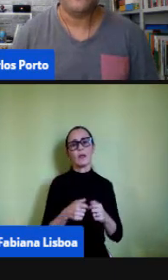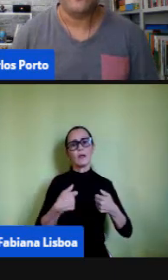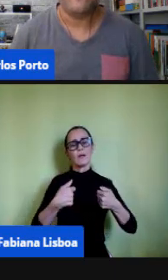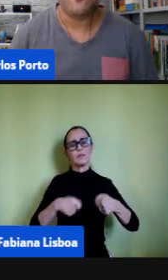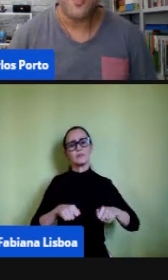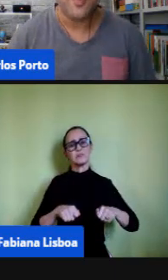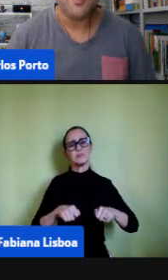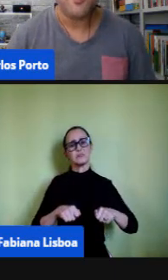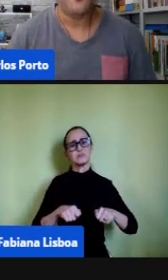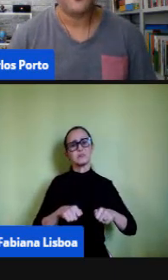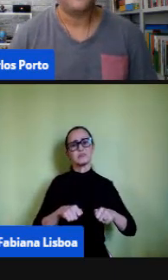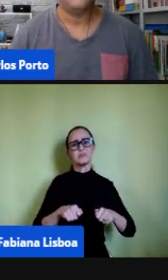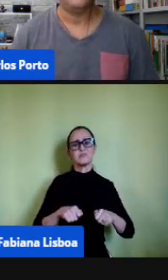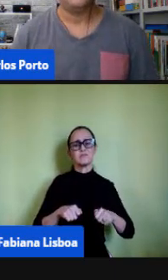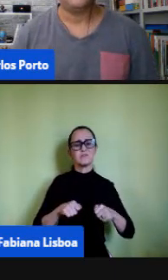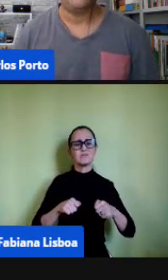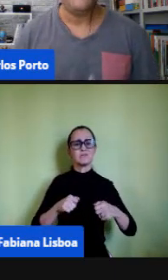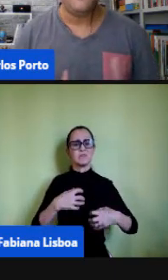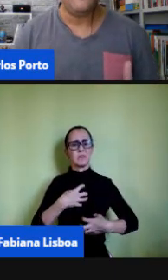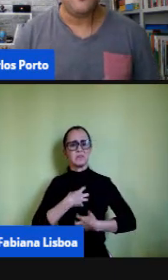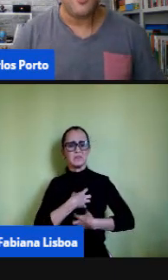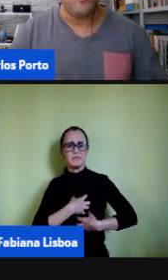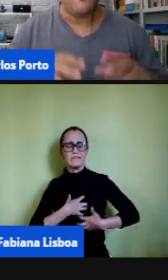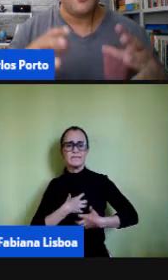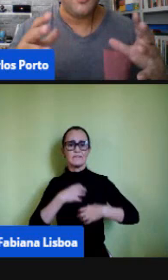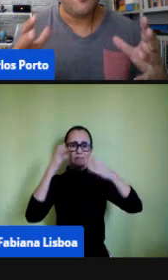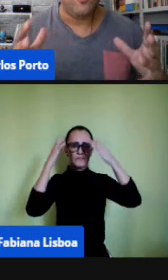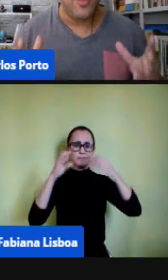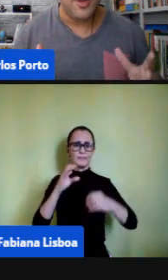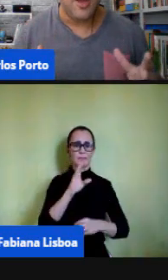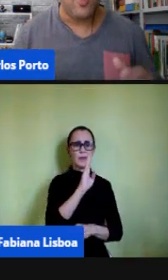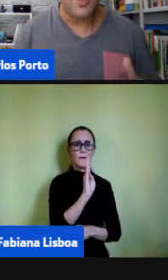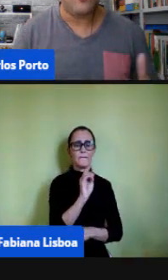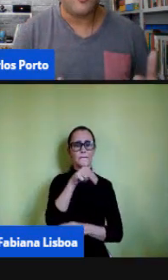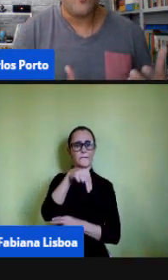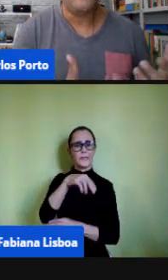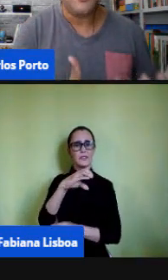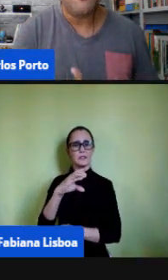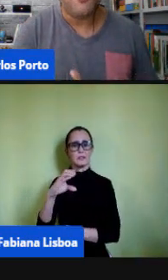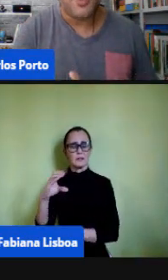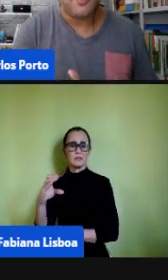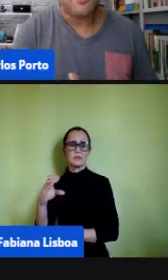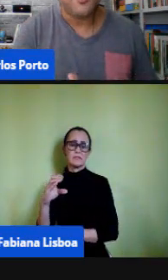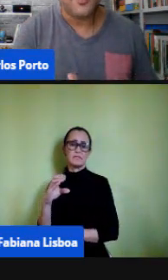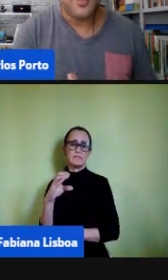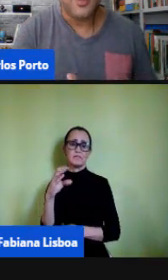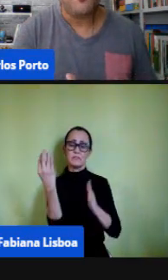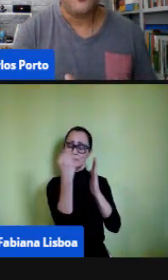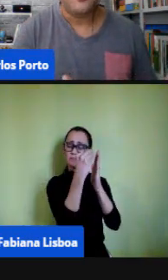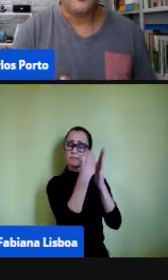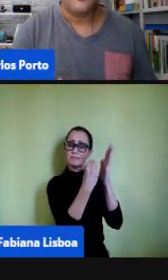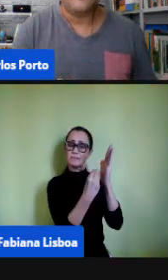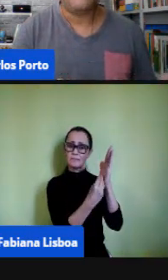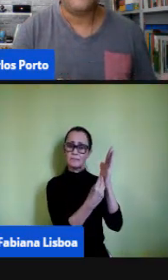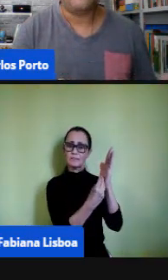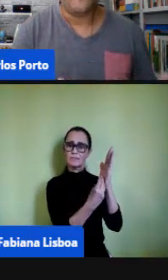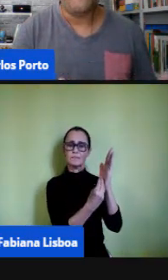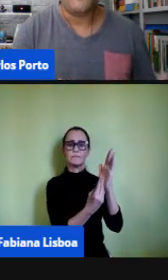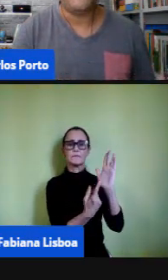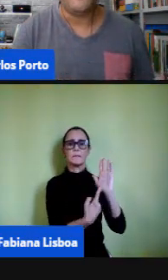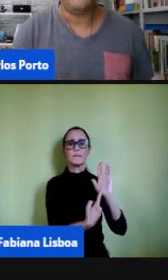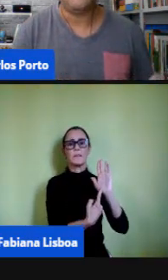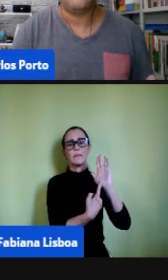ou cognitivas. Perceba, a BNCC, de uma maneira geral, ela já contempla, né,